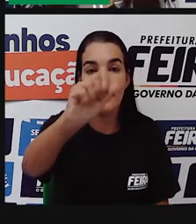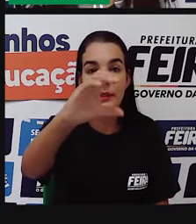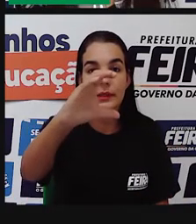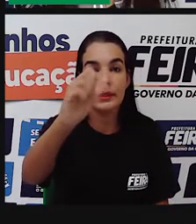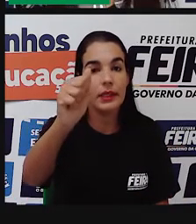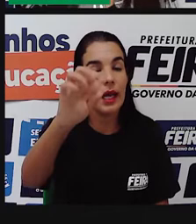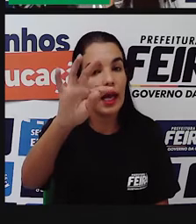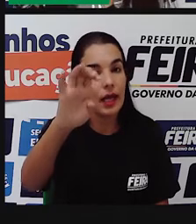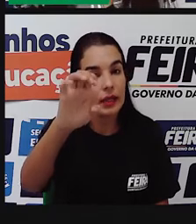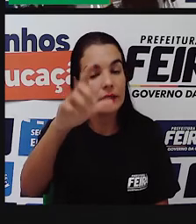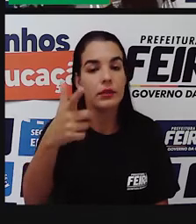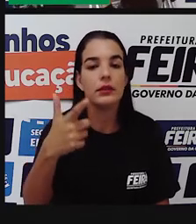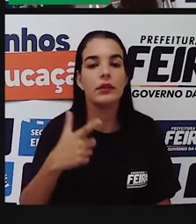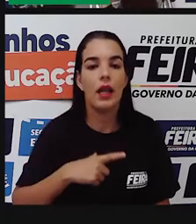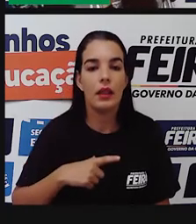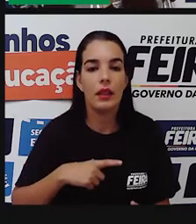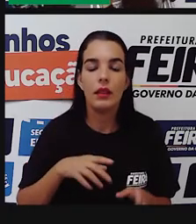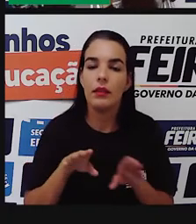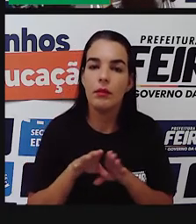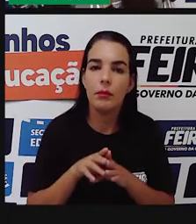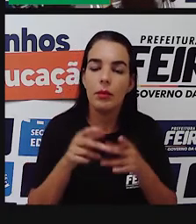e Guerra dos Emboabas.